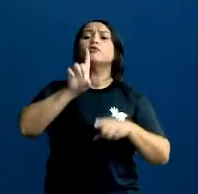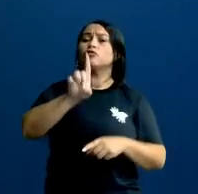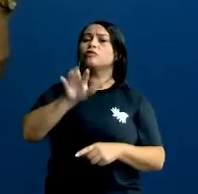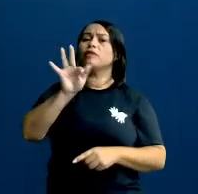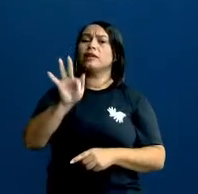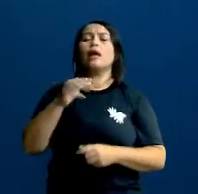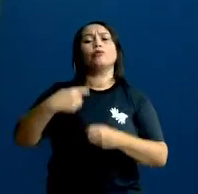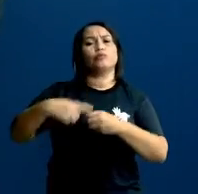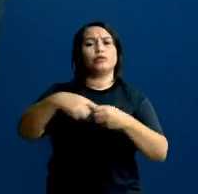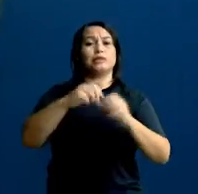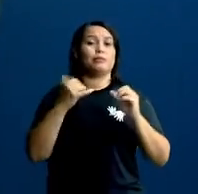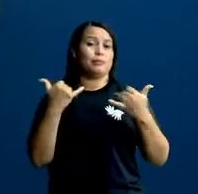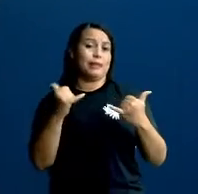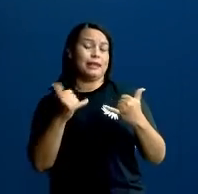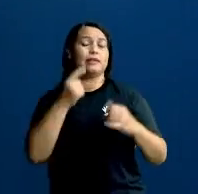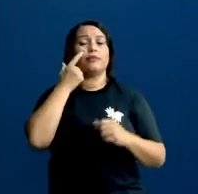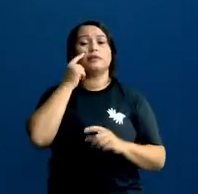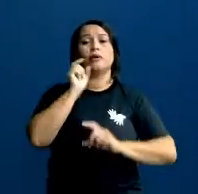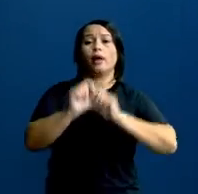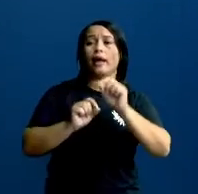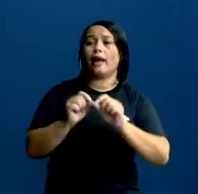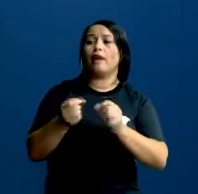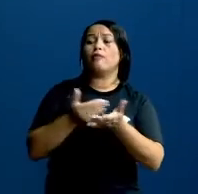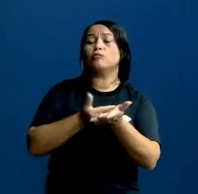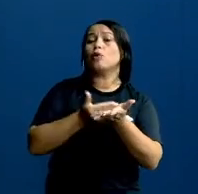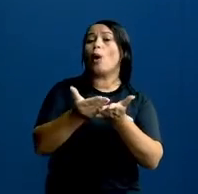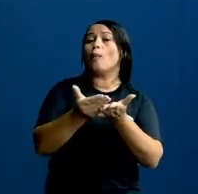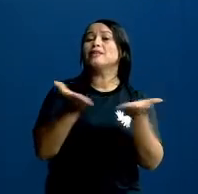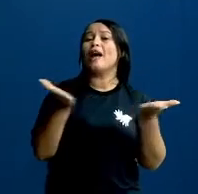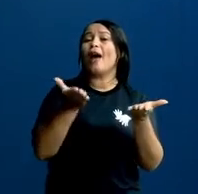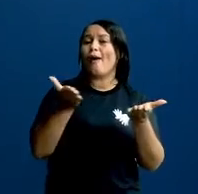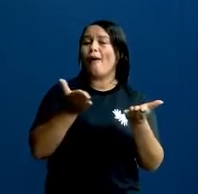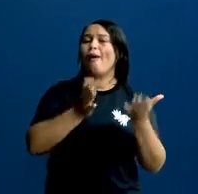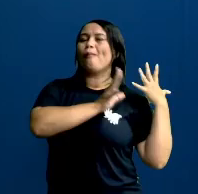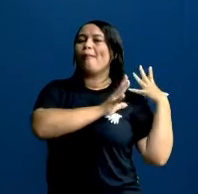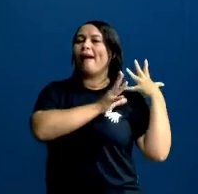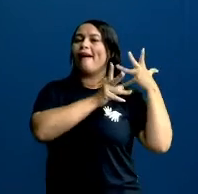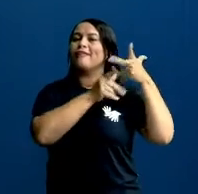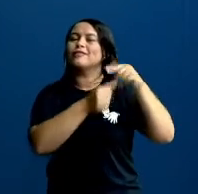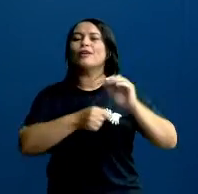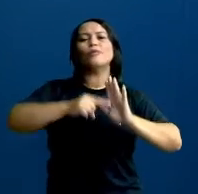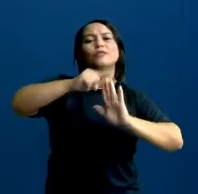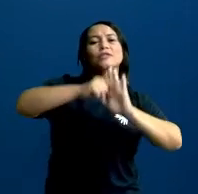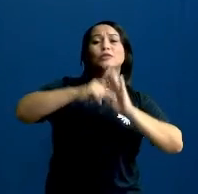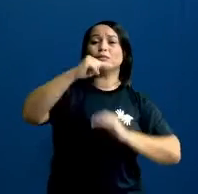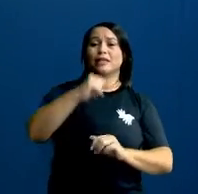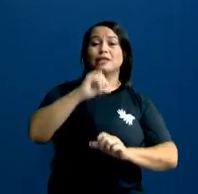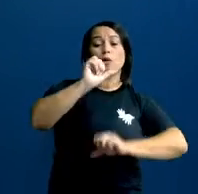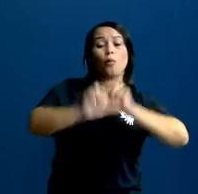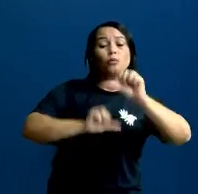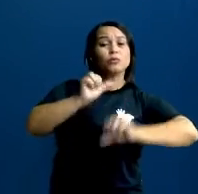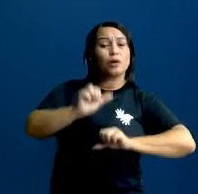dos municípios. Beleza? Então, vamos agora trazer uma revisão de subtração com trocas para a gente